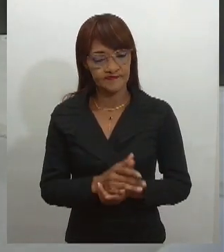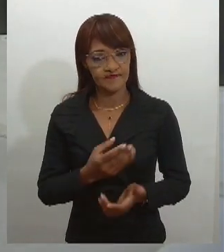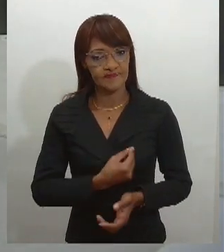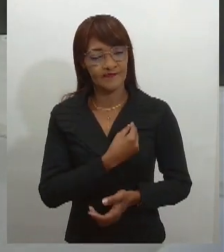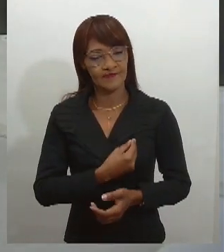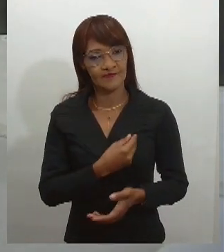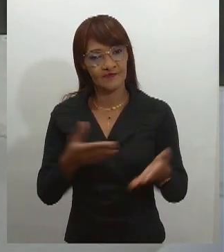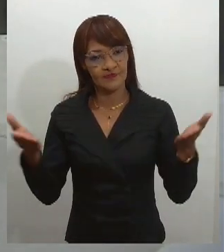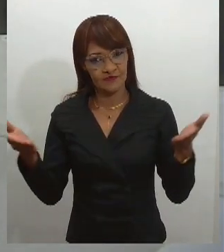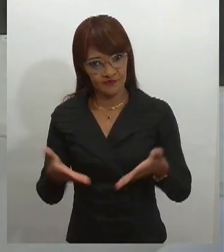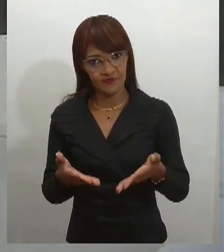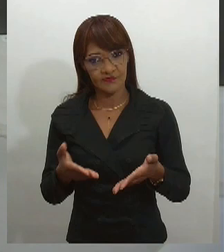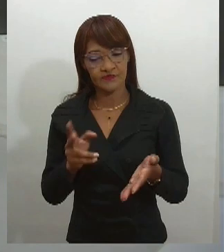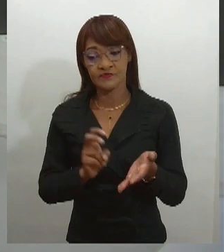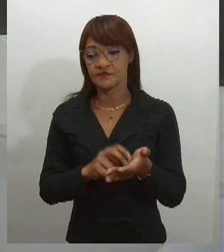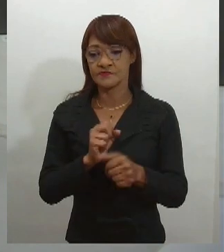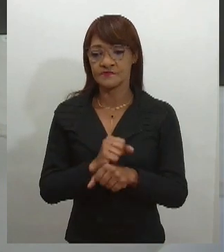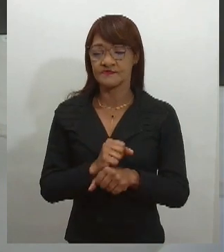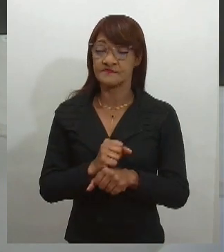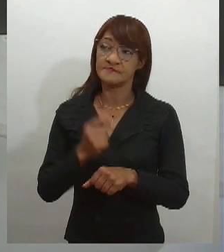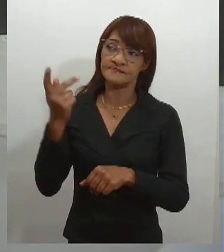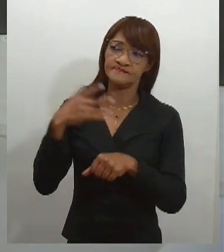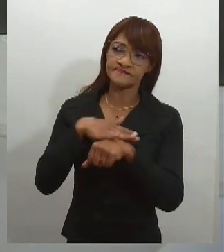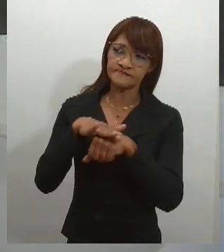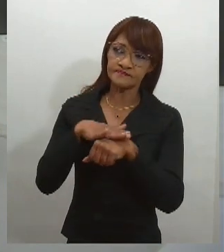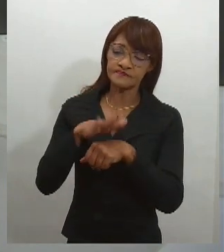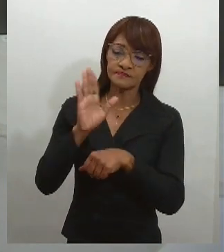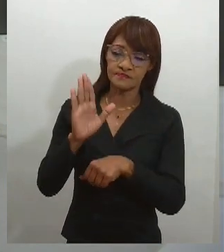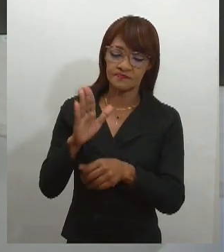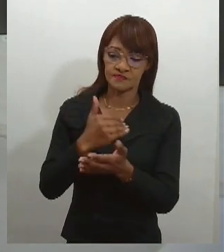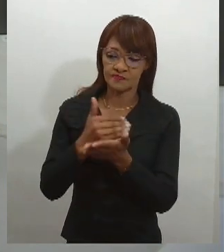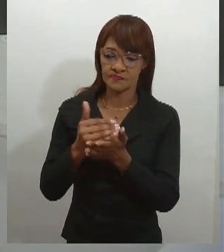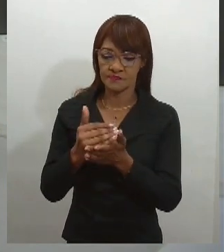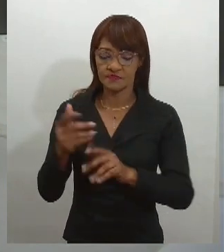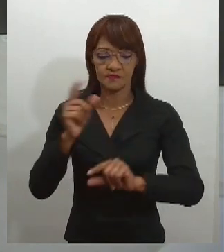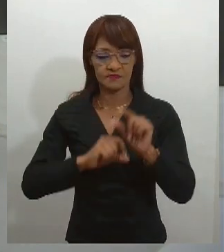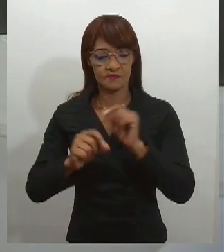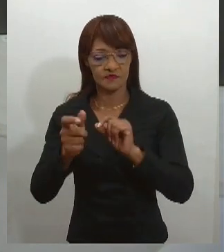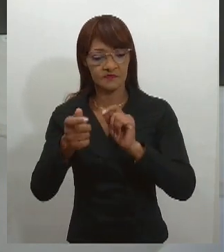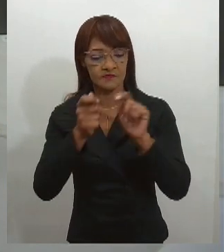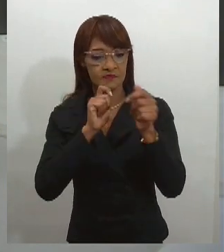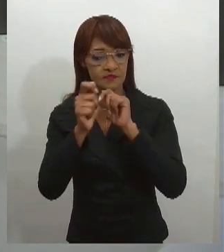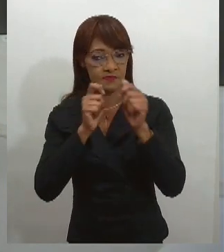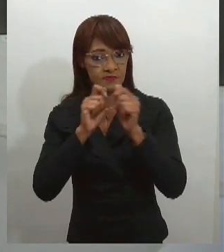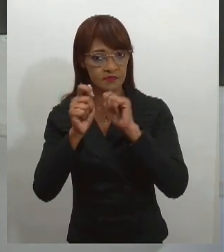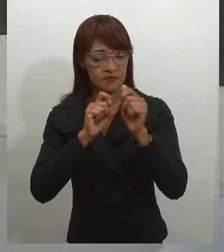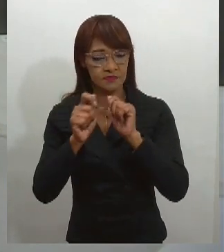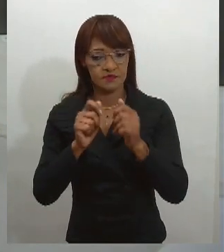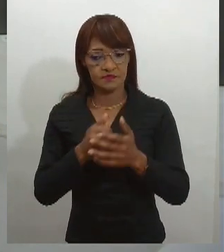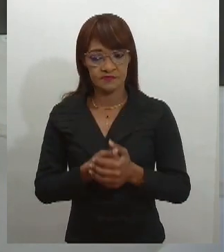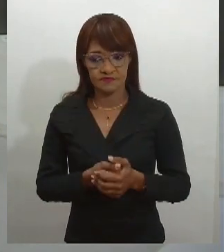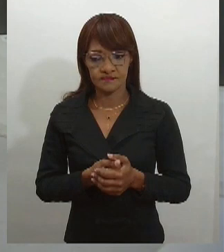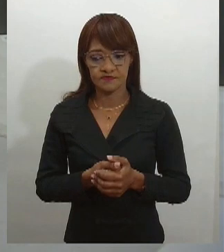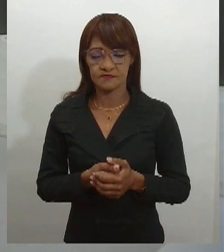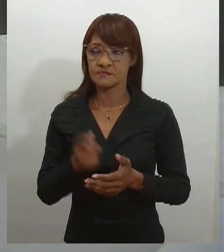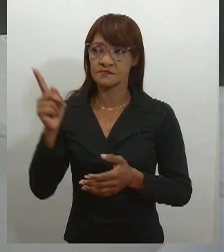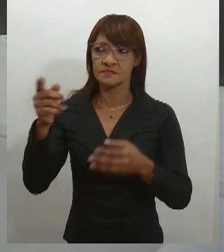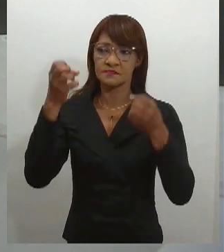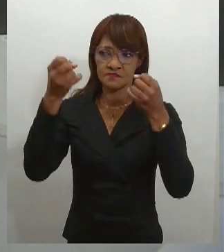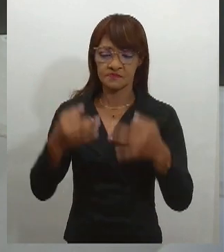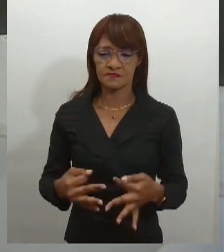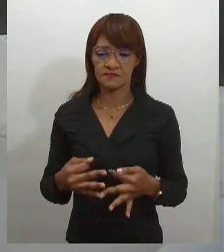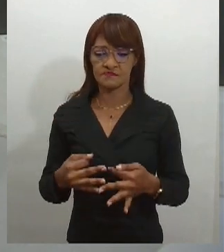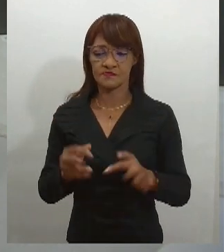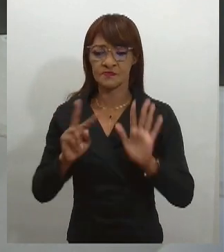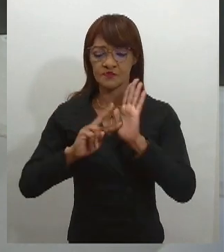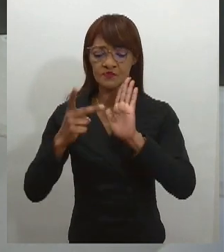manhã. E para que a gente possa iniciar esta entrevista, esta conversa com os nossos telespectadores, vamos explicar direito o que significa